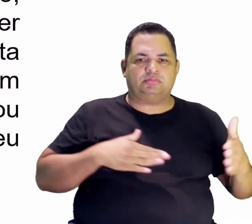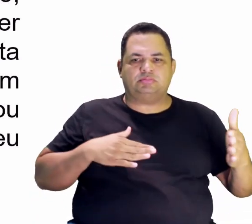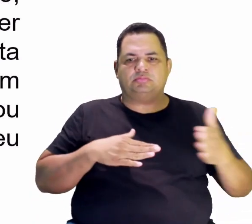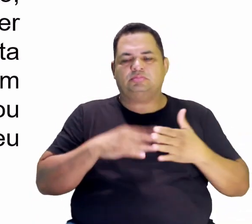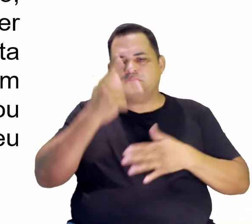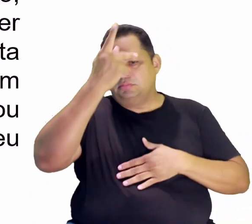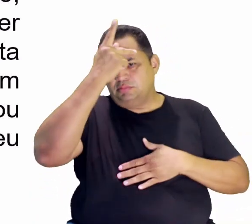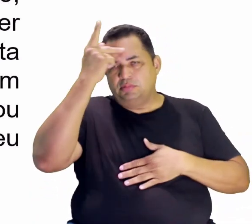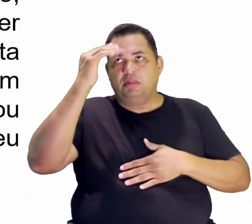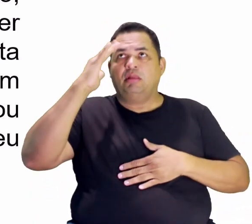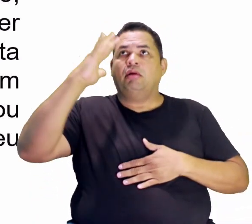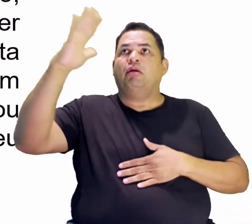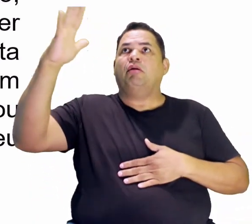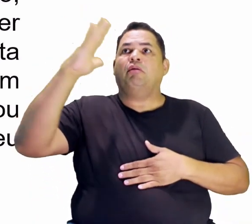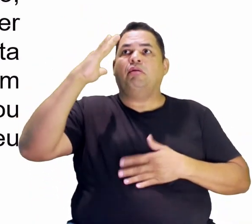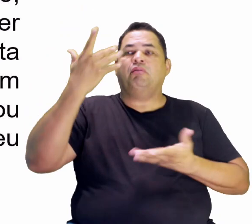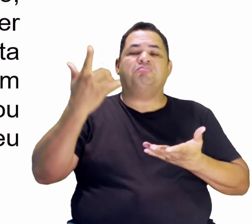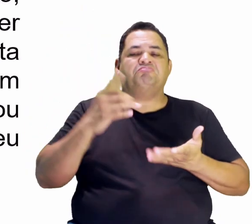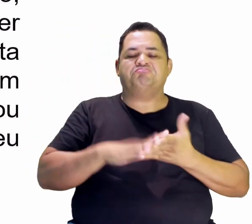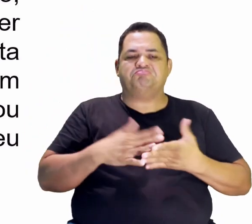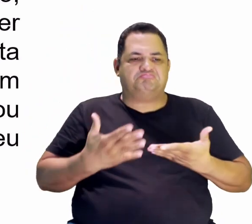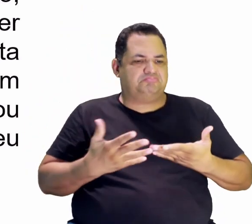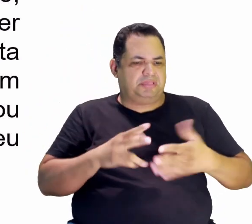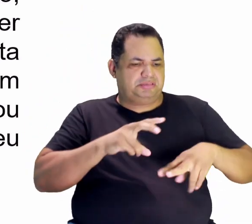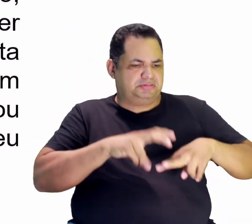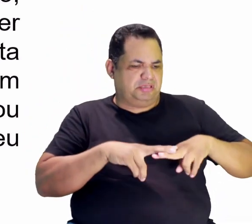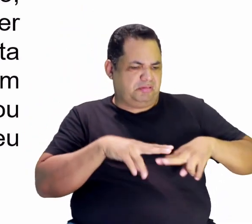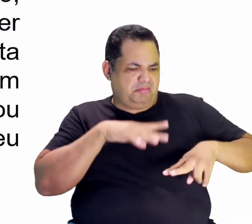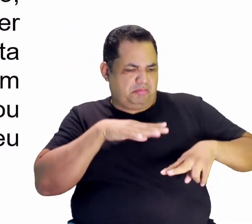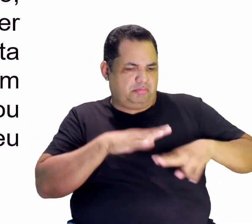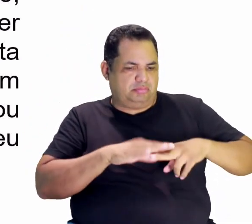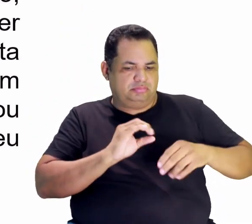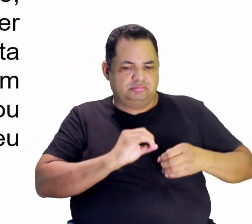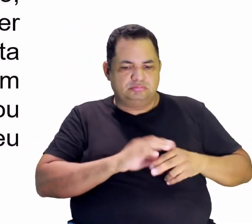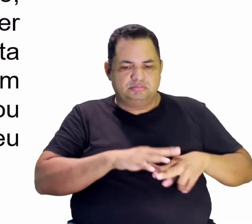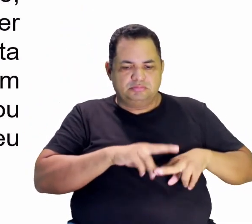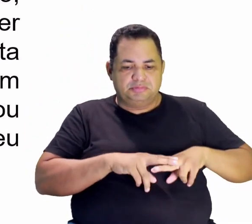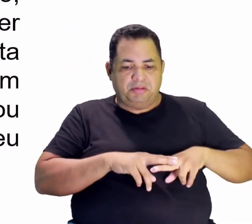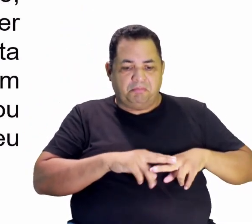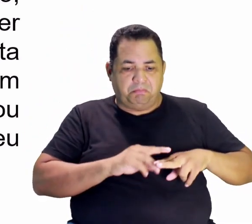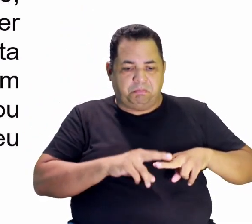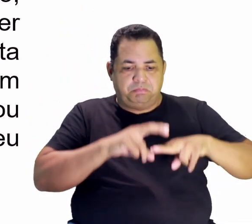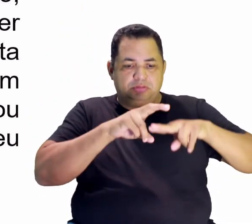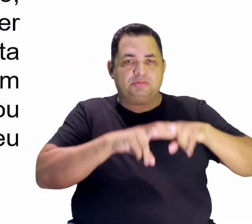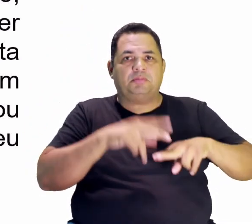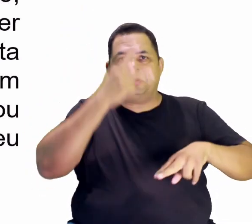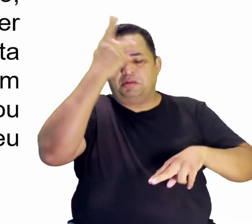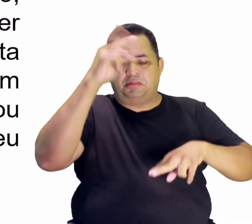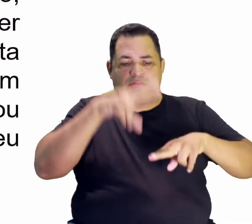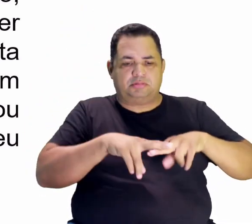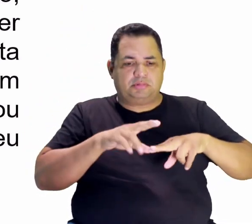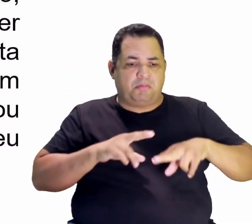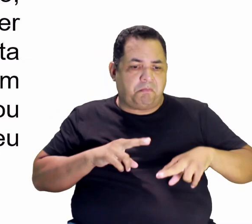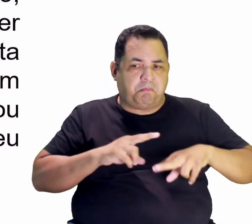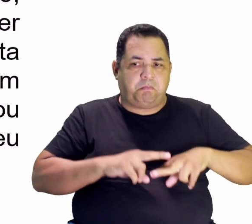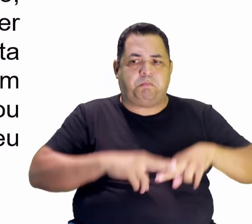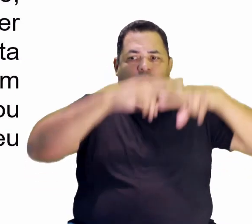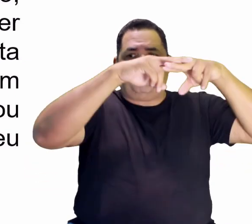pessoa distraída ou mal acomodada, né, pode ser lançada do seu assento, tal a força que age sobre